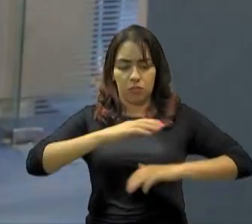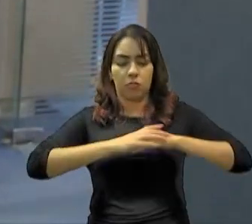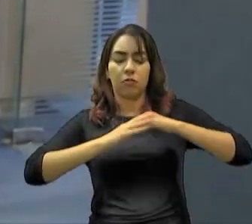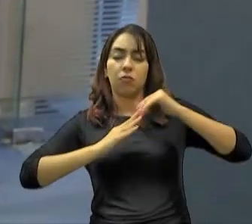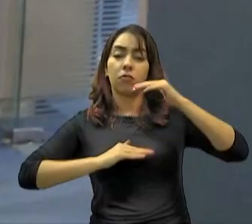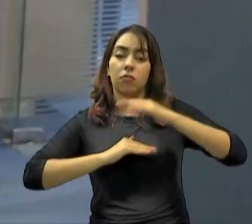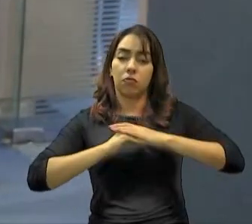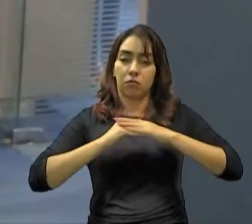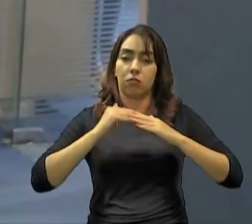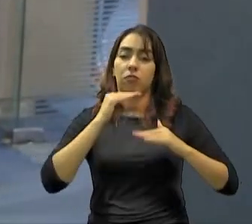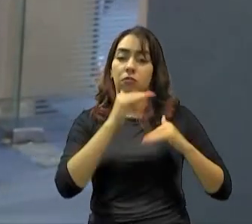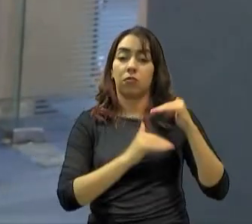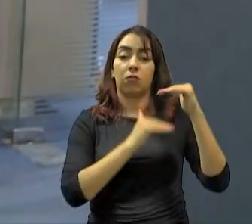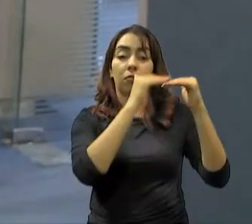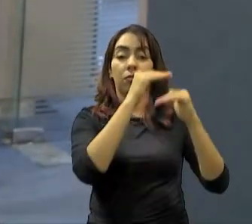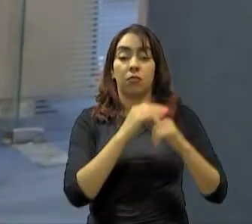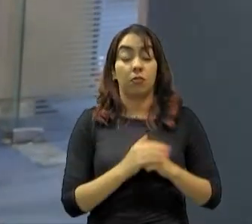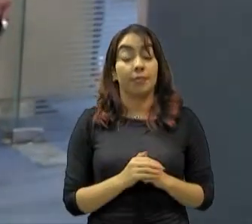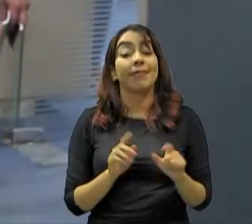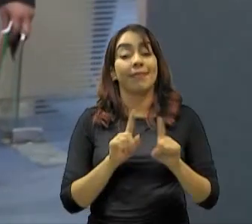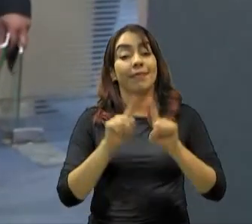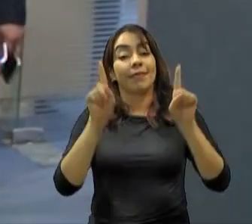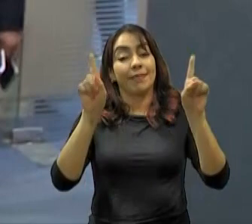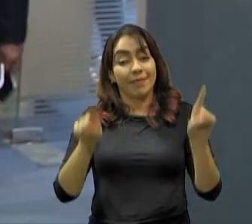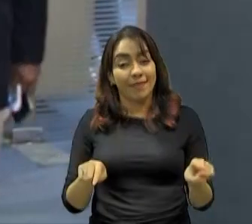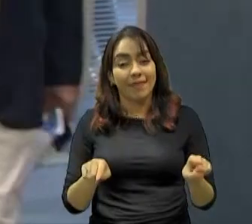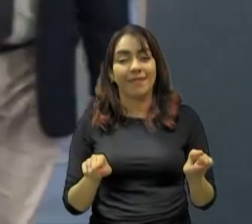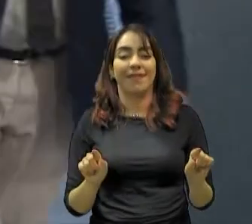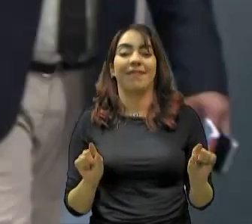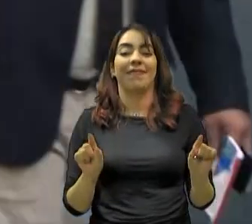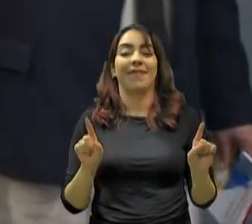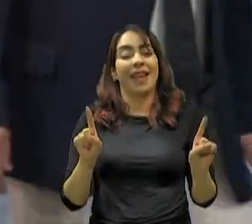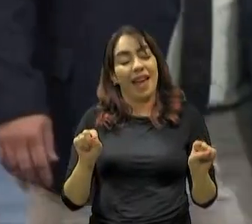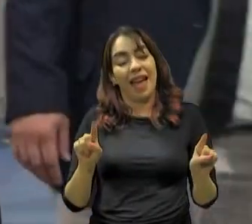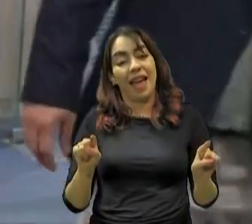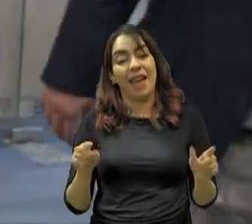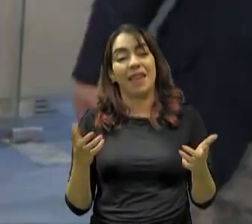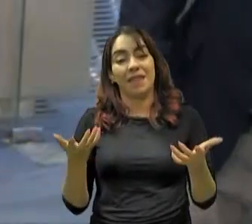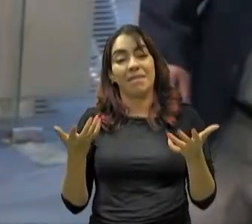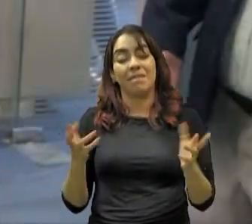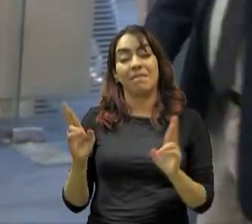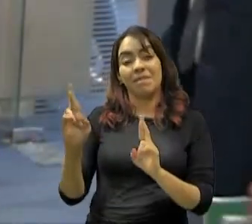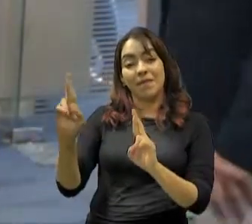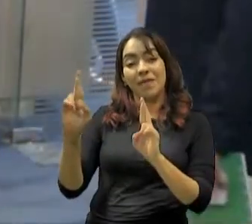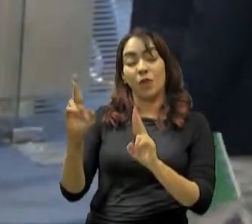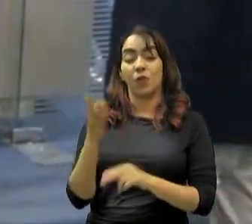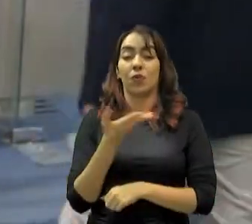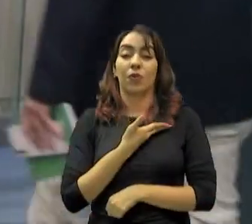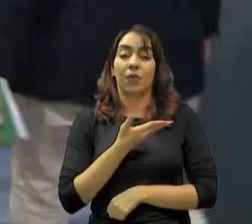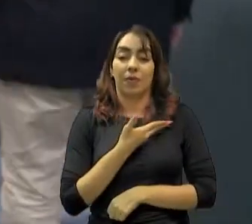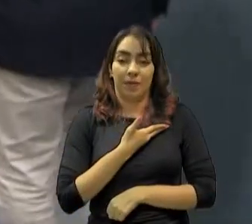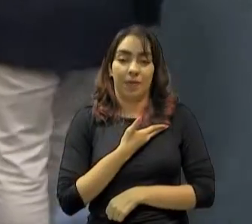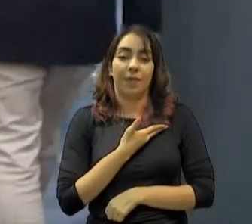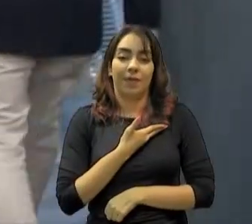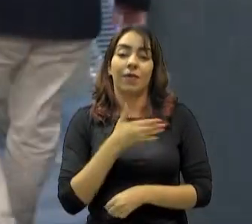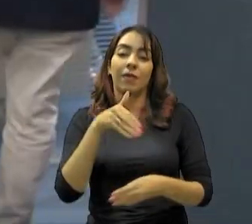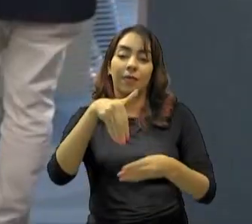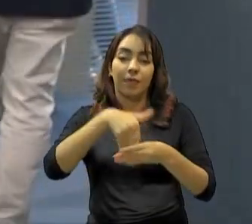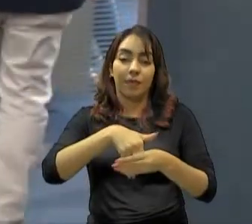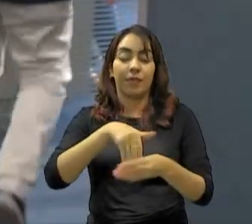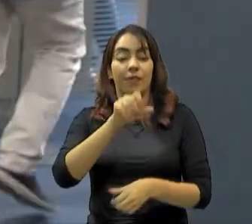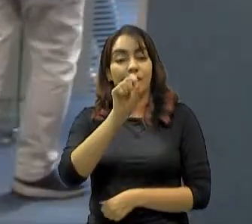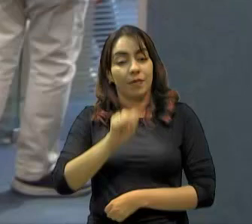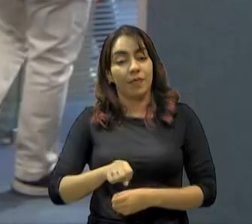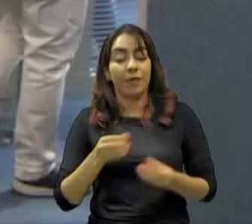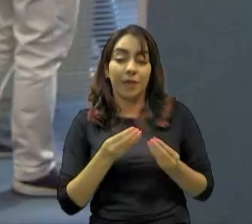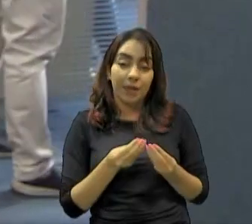O projeto busca exatamente isso e nós esperamos que os colegas possam hoje aprovar e a gente disponibilizar